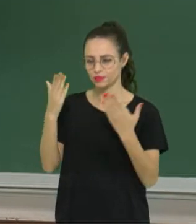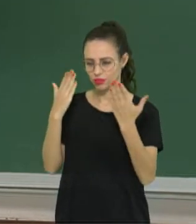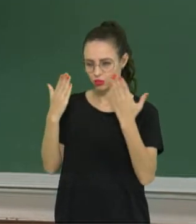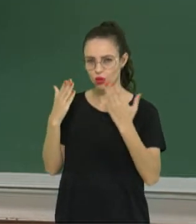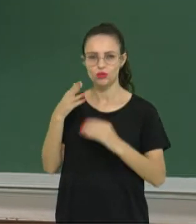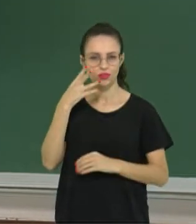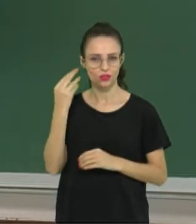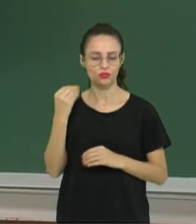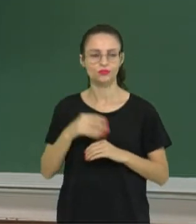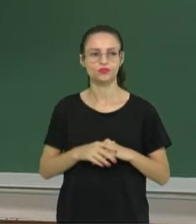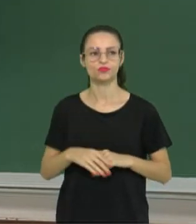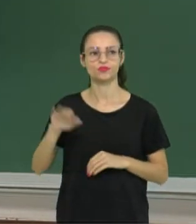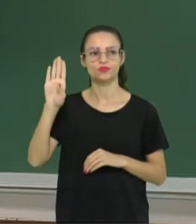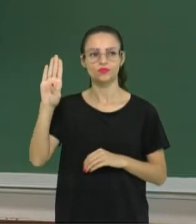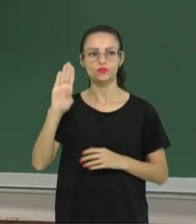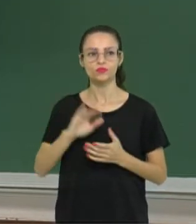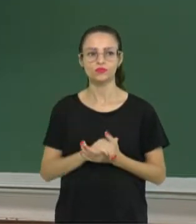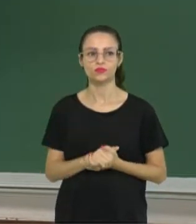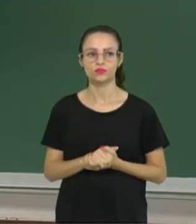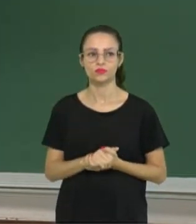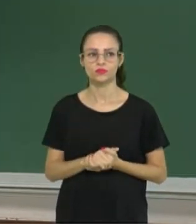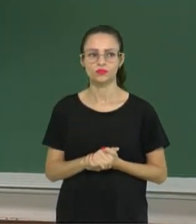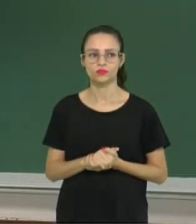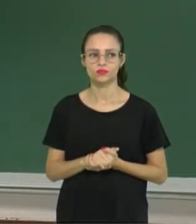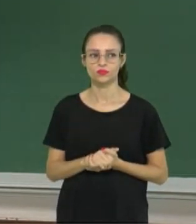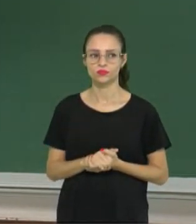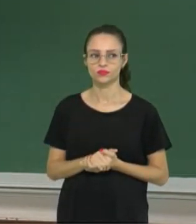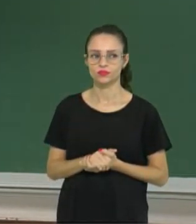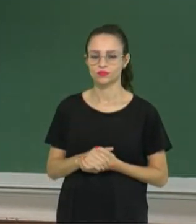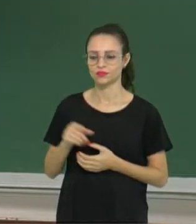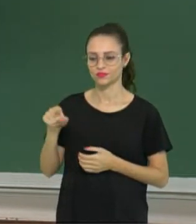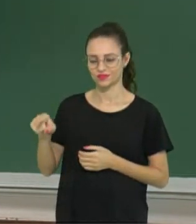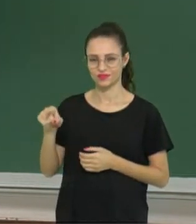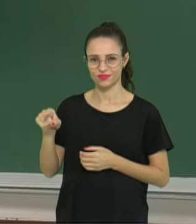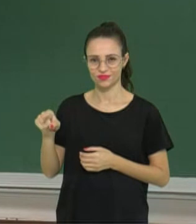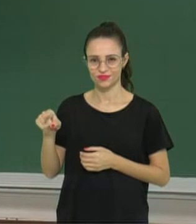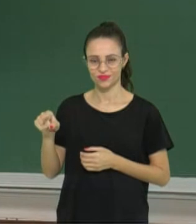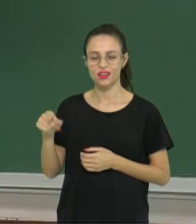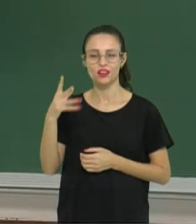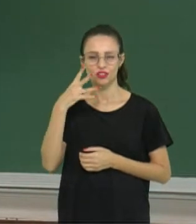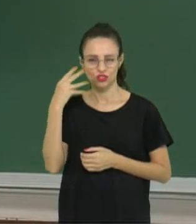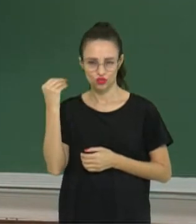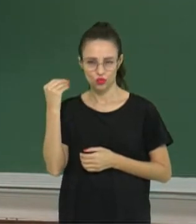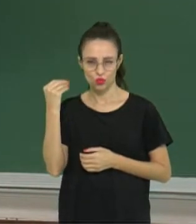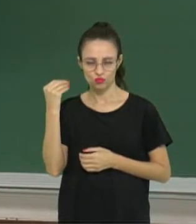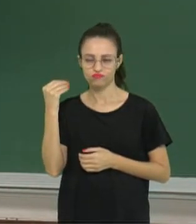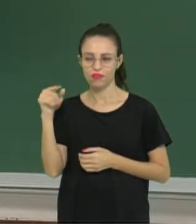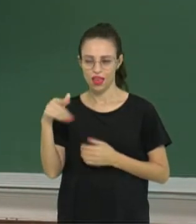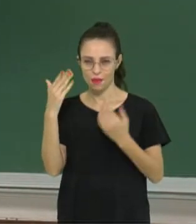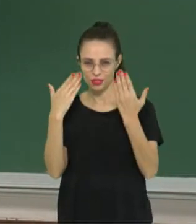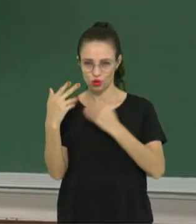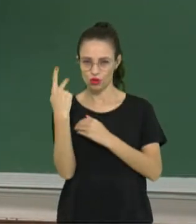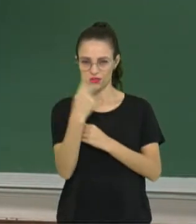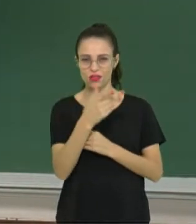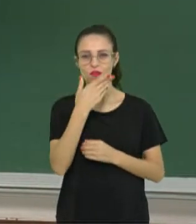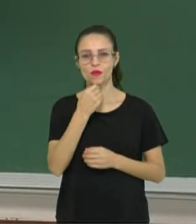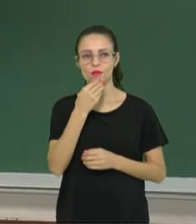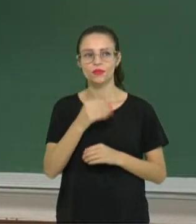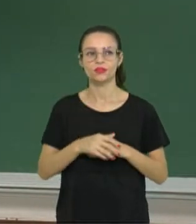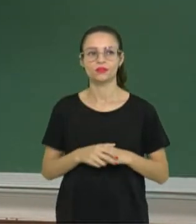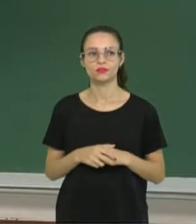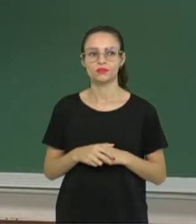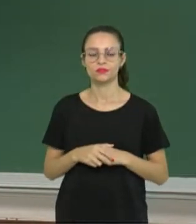B. Garfield é o psicólogo de John é Garfield. E na letra C, Garfield tem algumas ações que